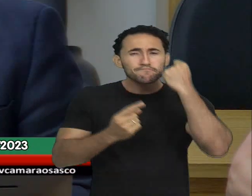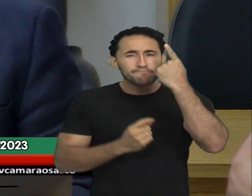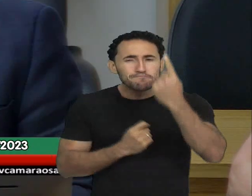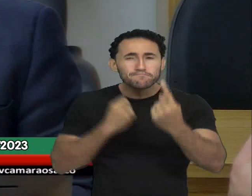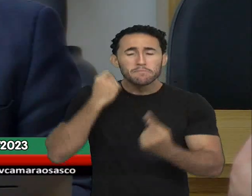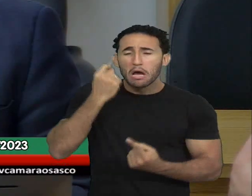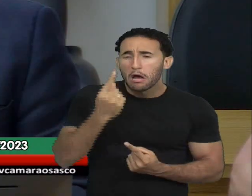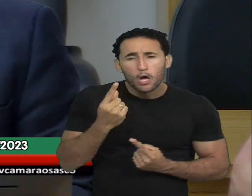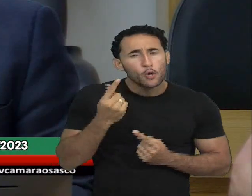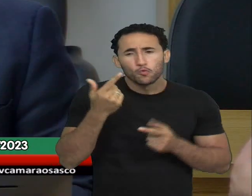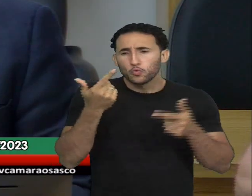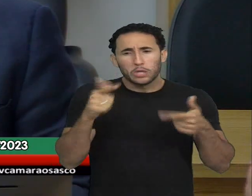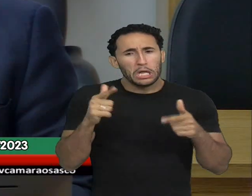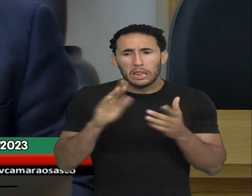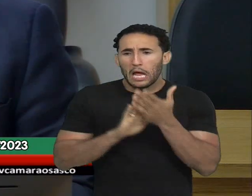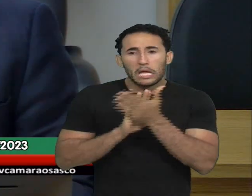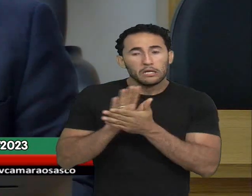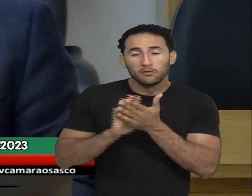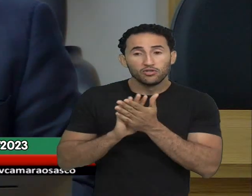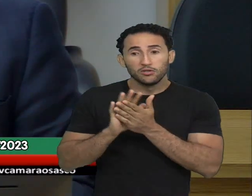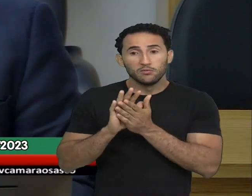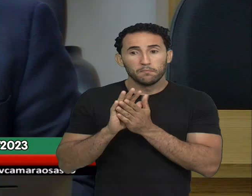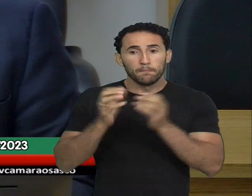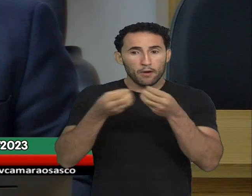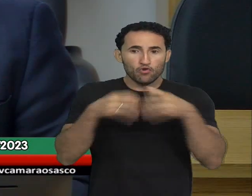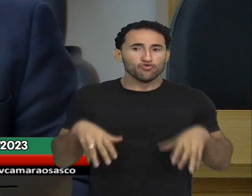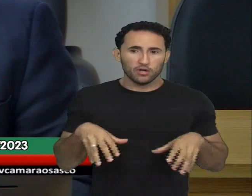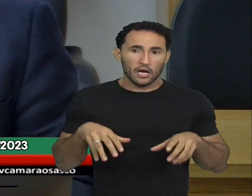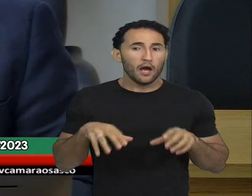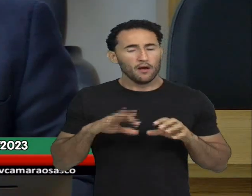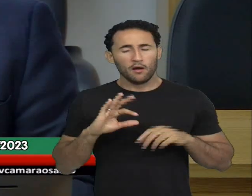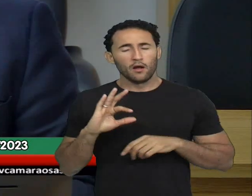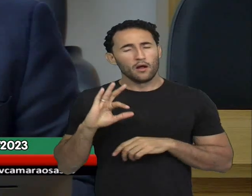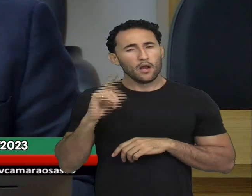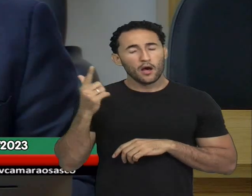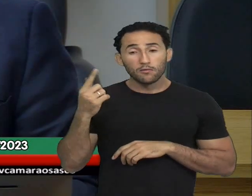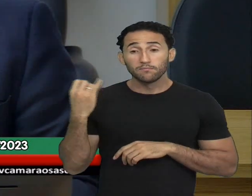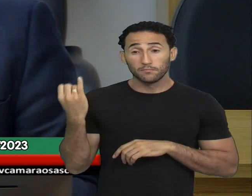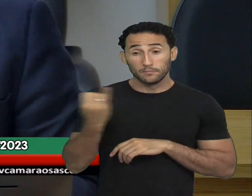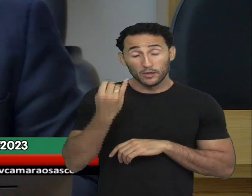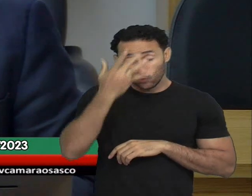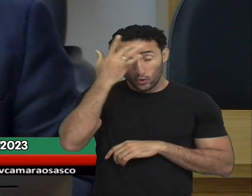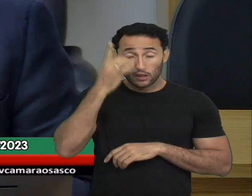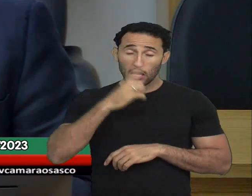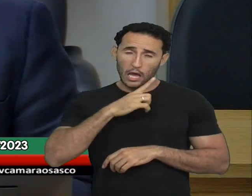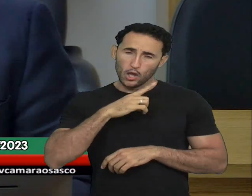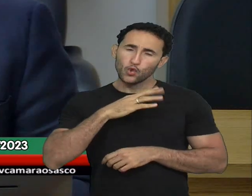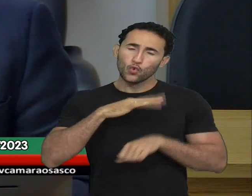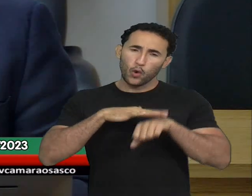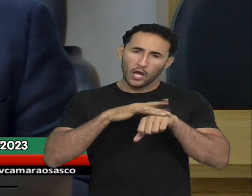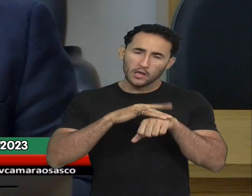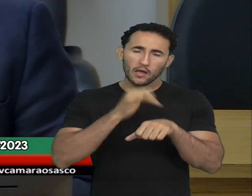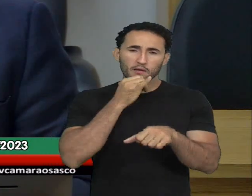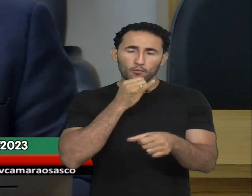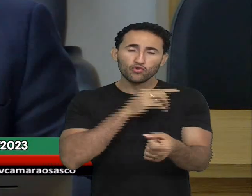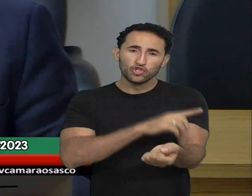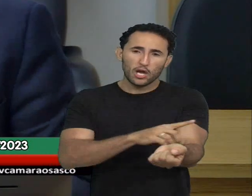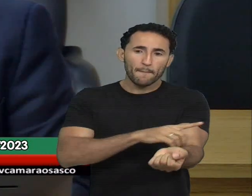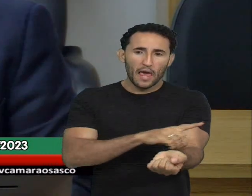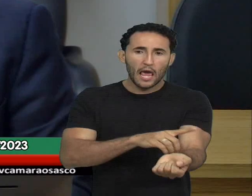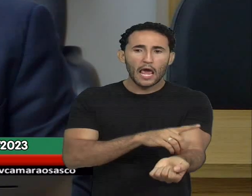a doença coronariana, né? É claro que se o paciente tem diabetes junto, isso tudo